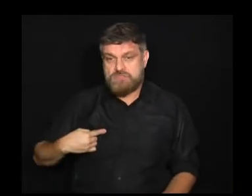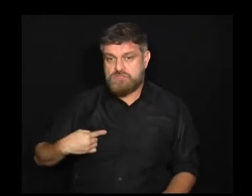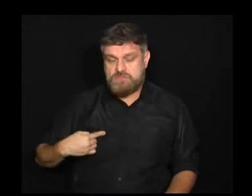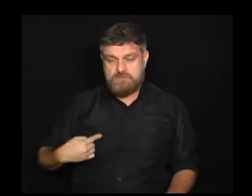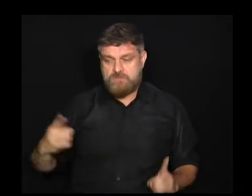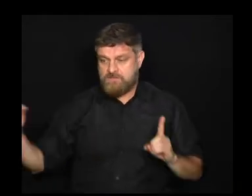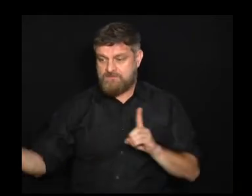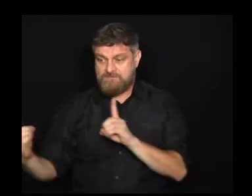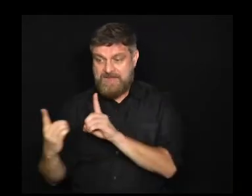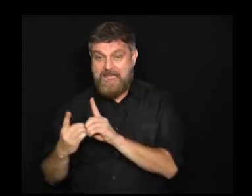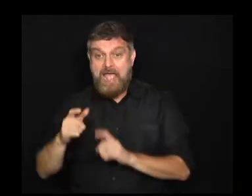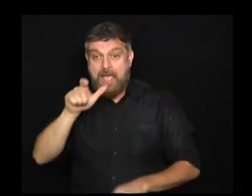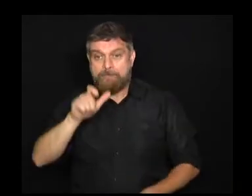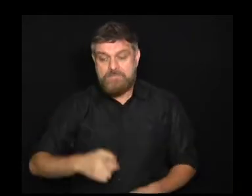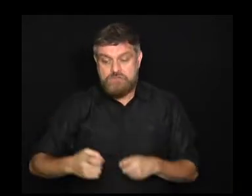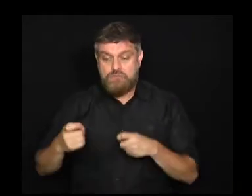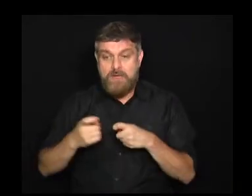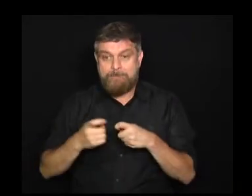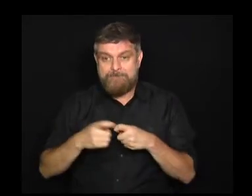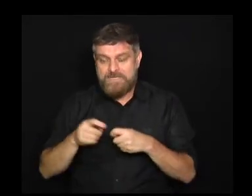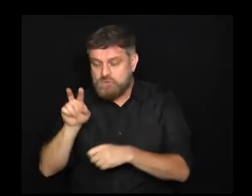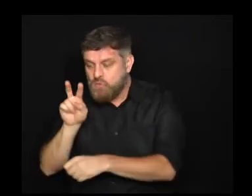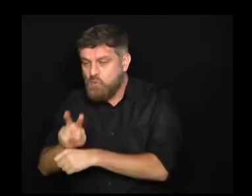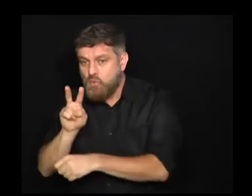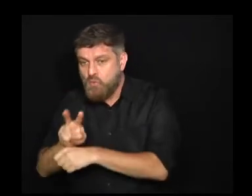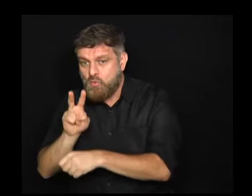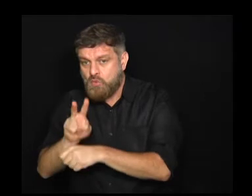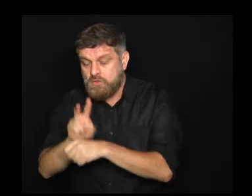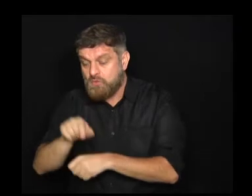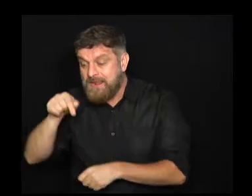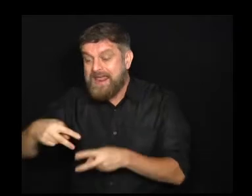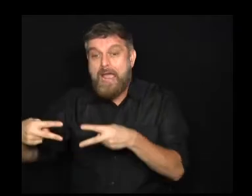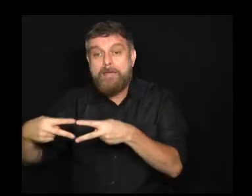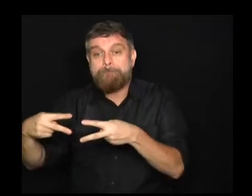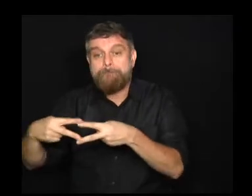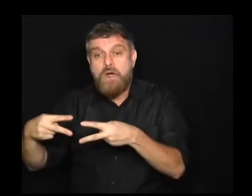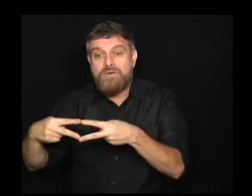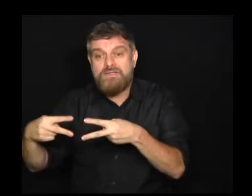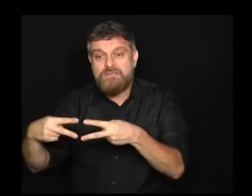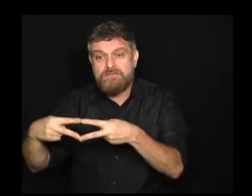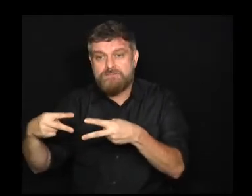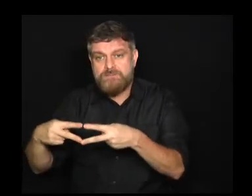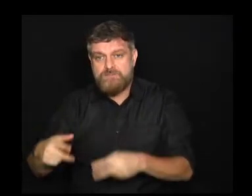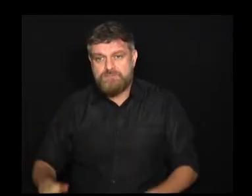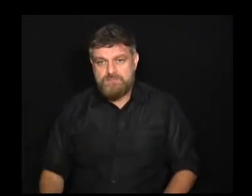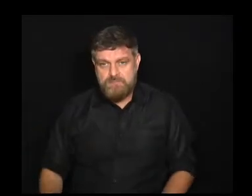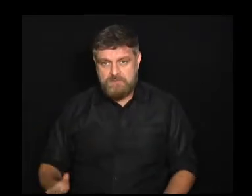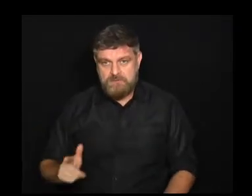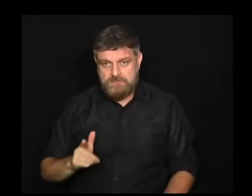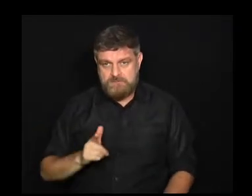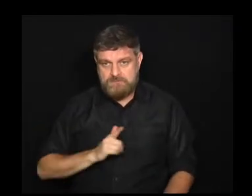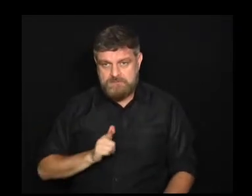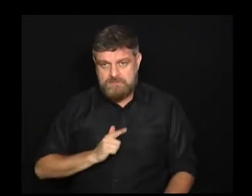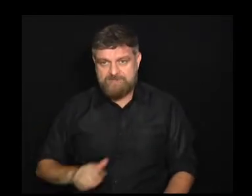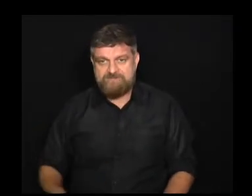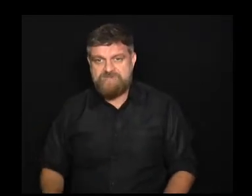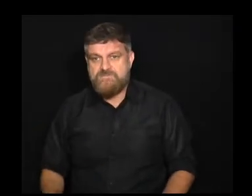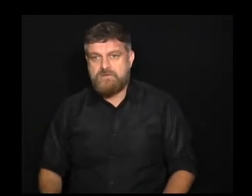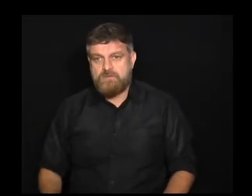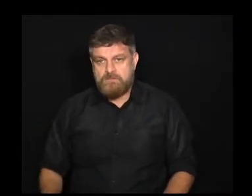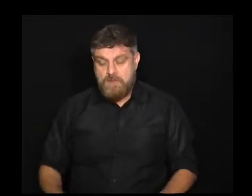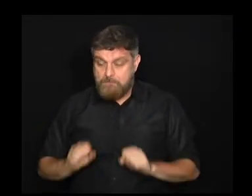atendido o paciente que era de Paulínia. Então, na verdade, estava mantendo a cadeia de